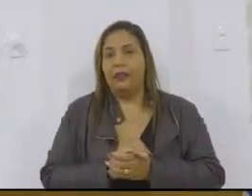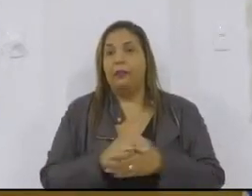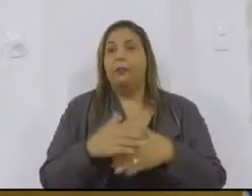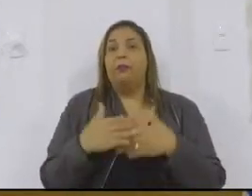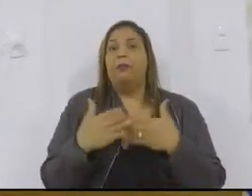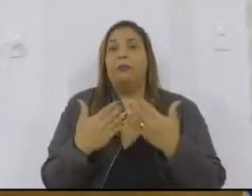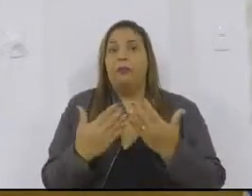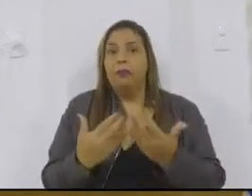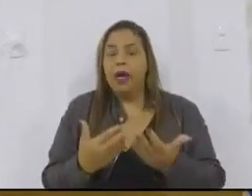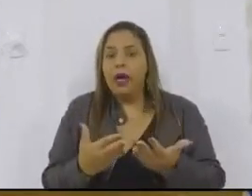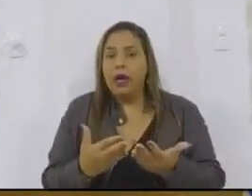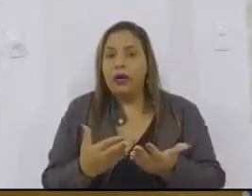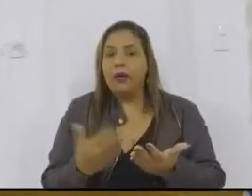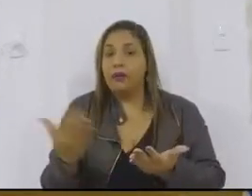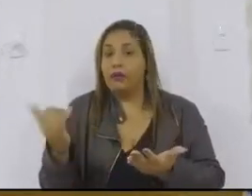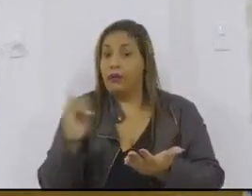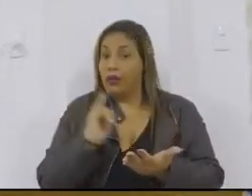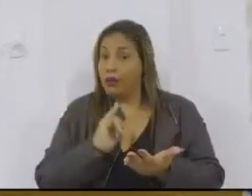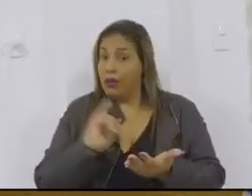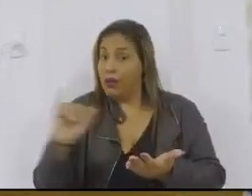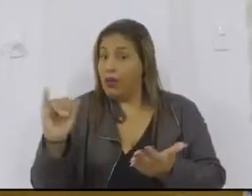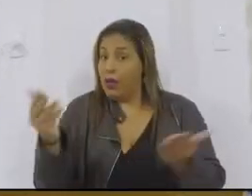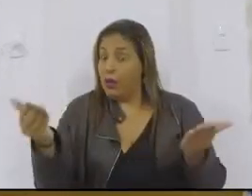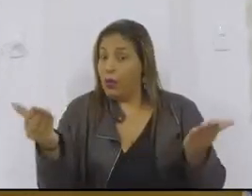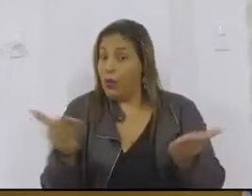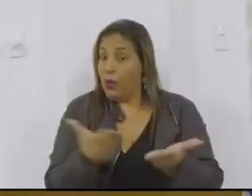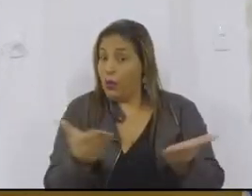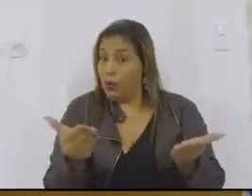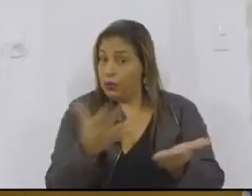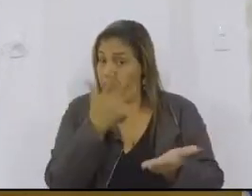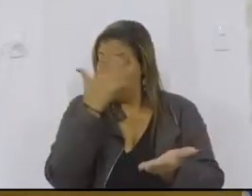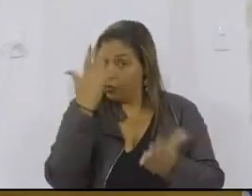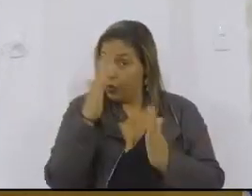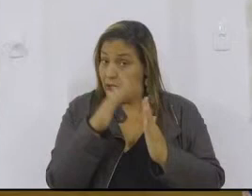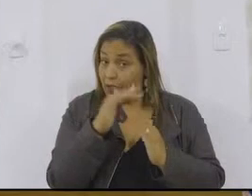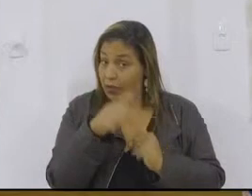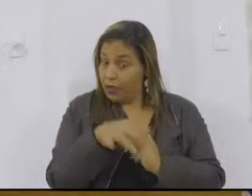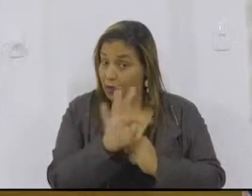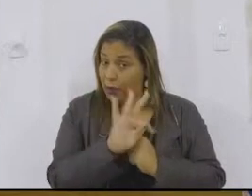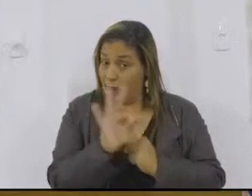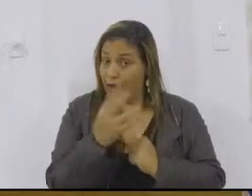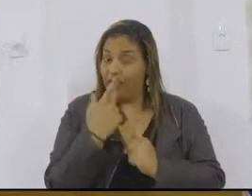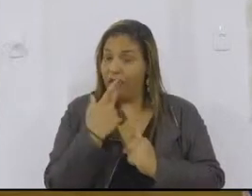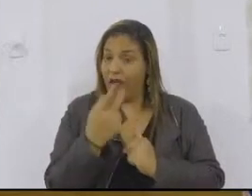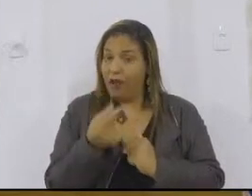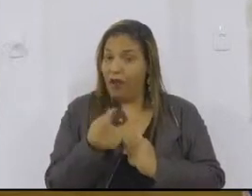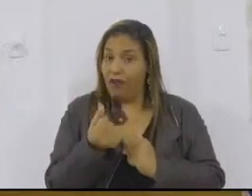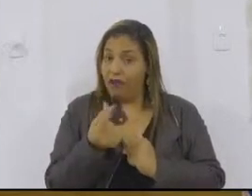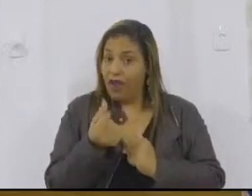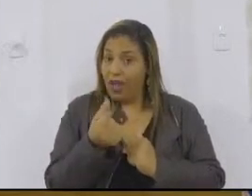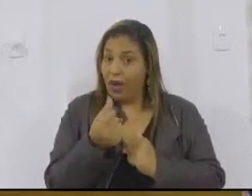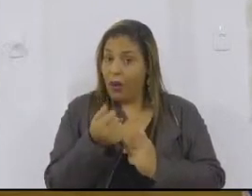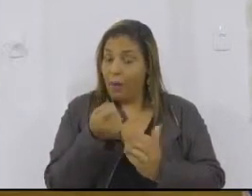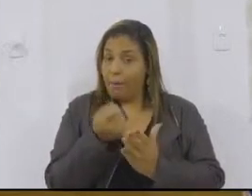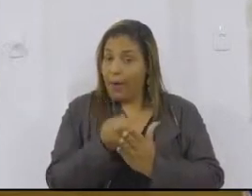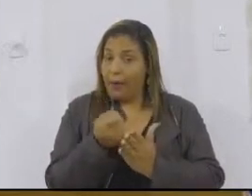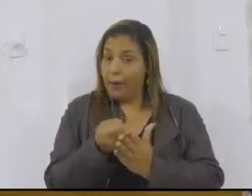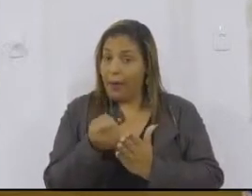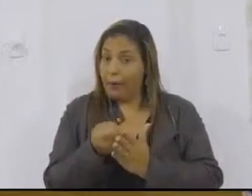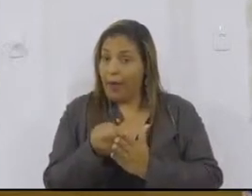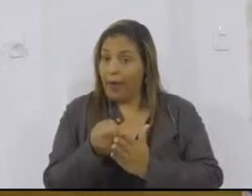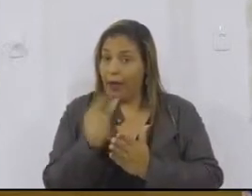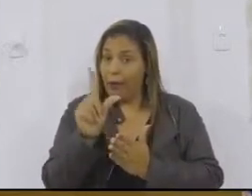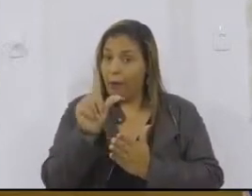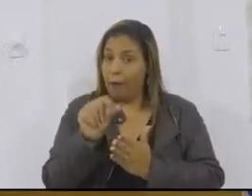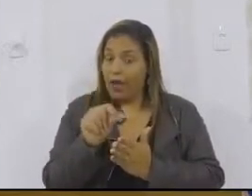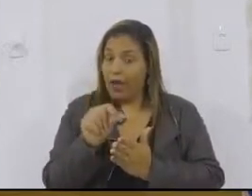Mas me falaram hoje, estavam me relatando os moradores, que a passagem é mais barata, a passagem dessa de